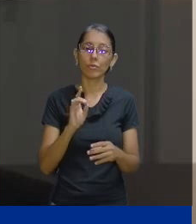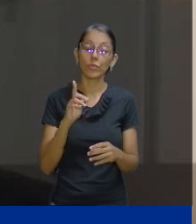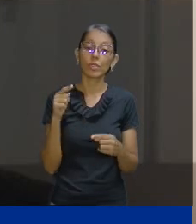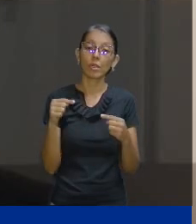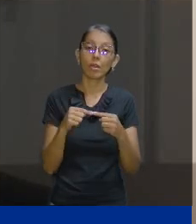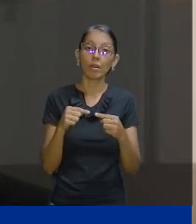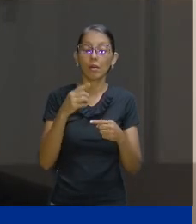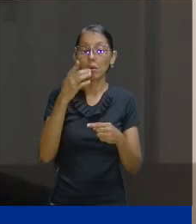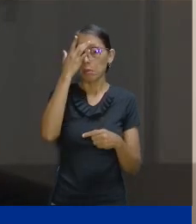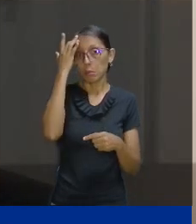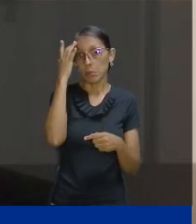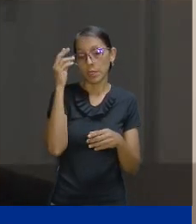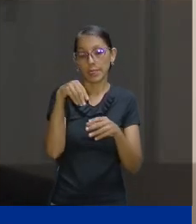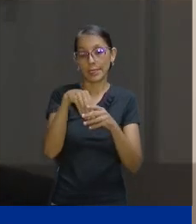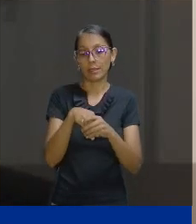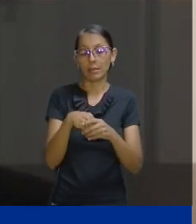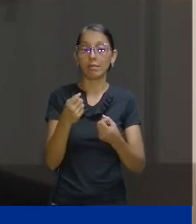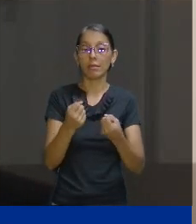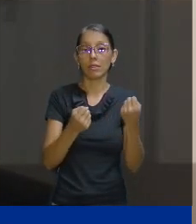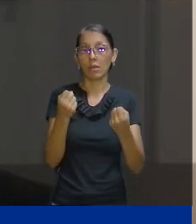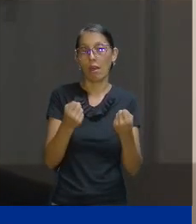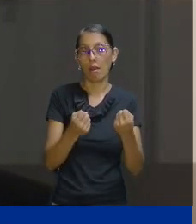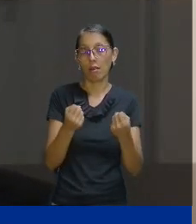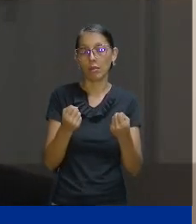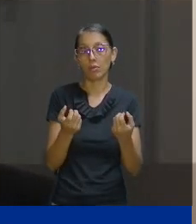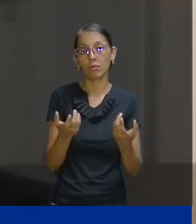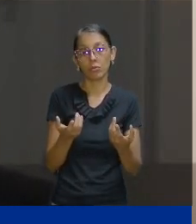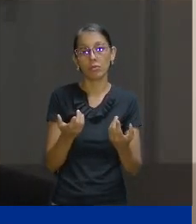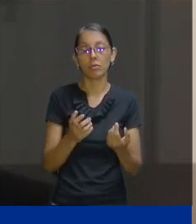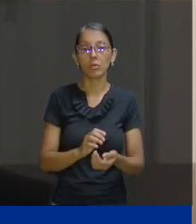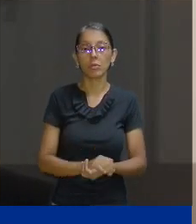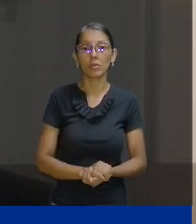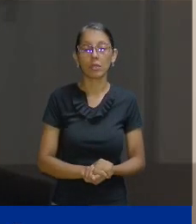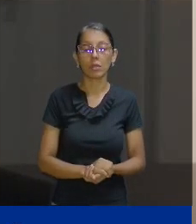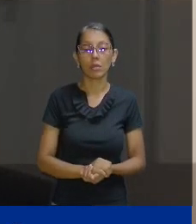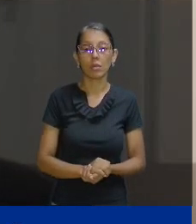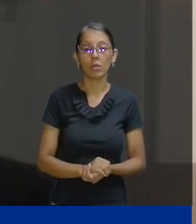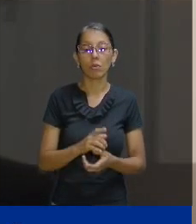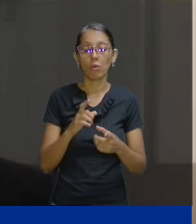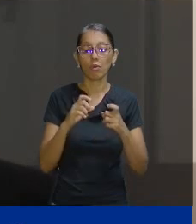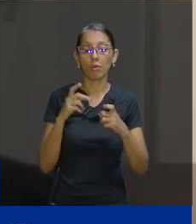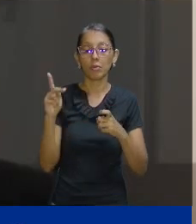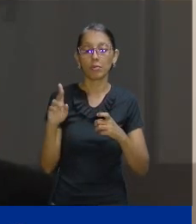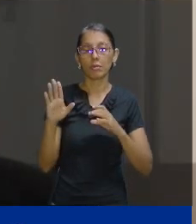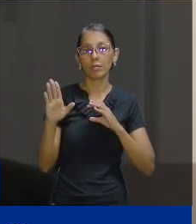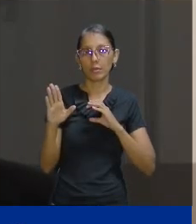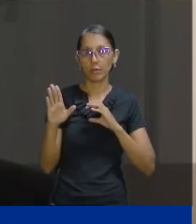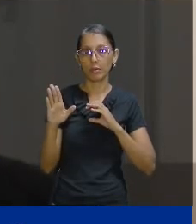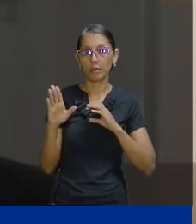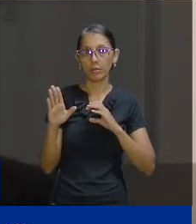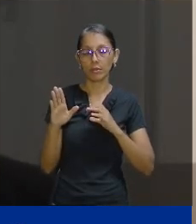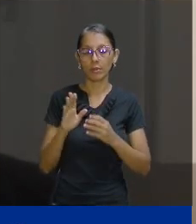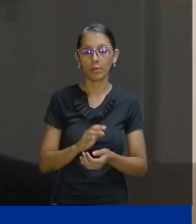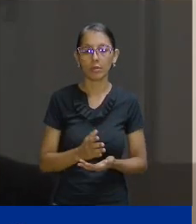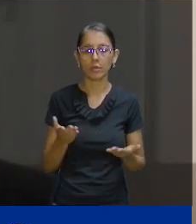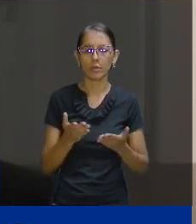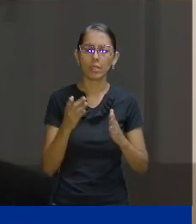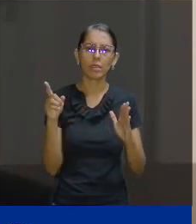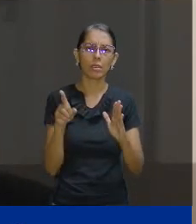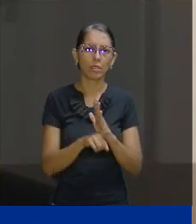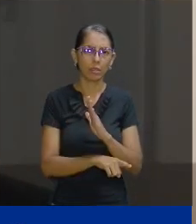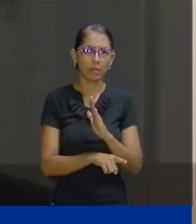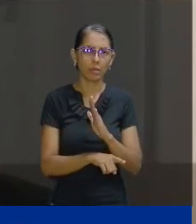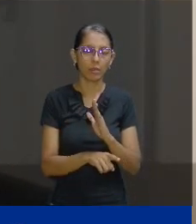com santinho. Eu pergunto, qual é a dificuldade do Ministério Público de ouvir